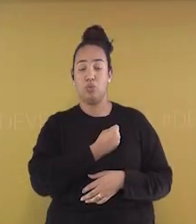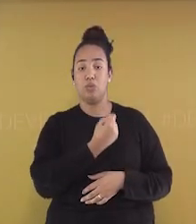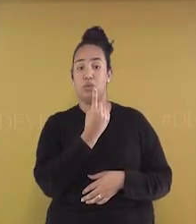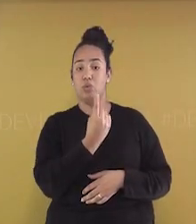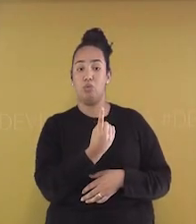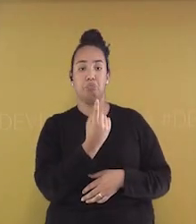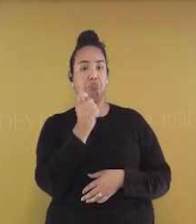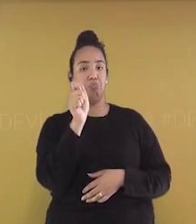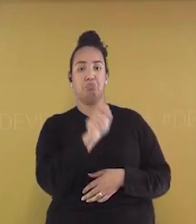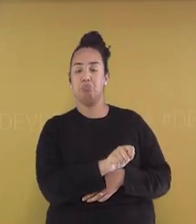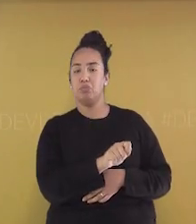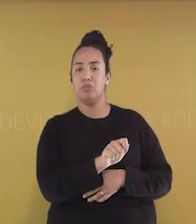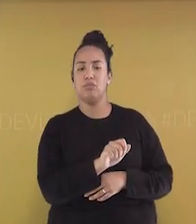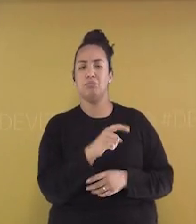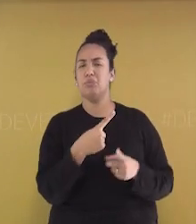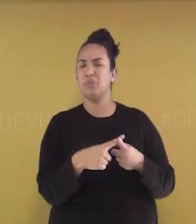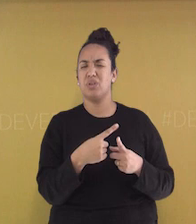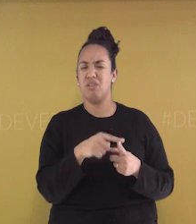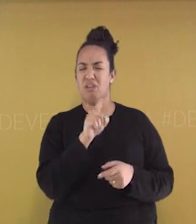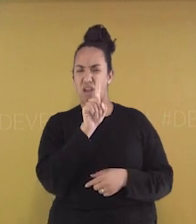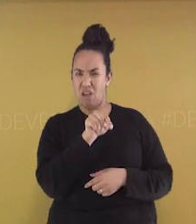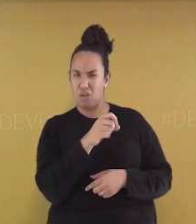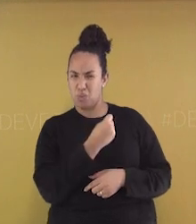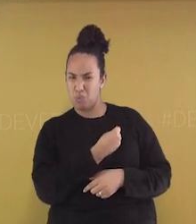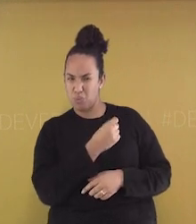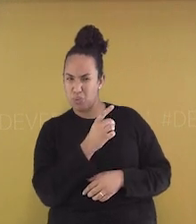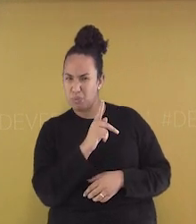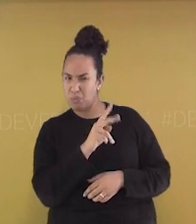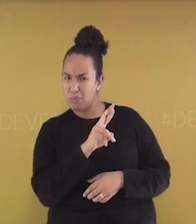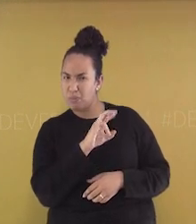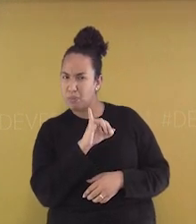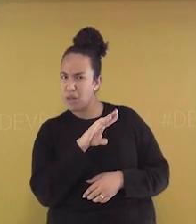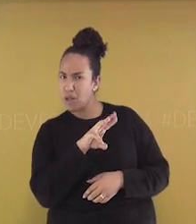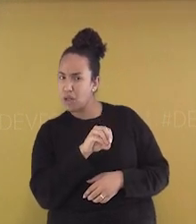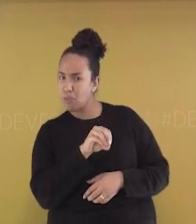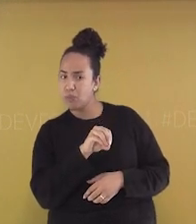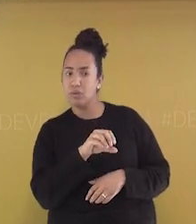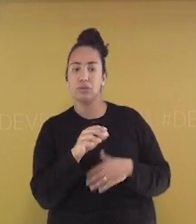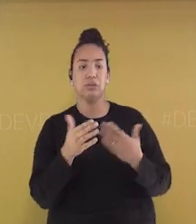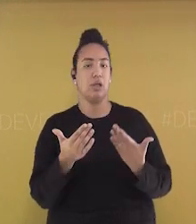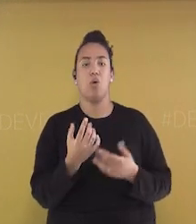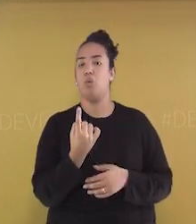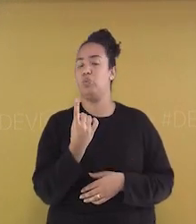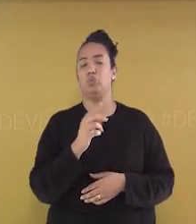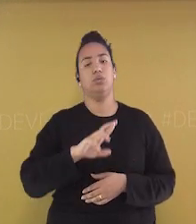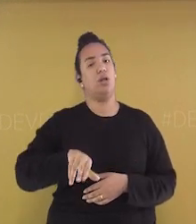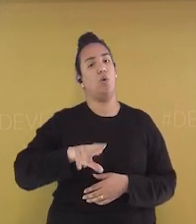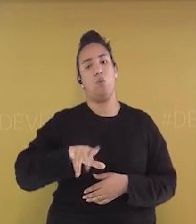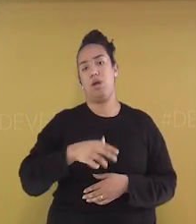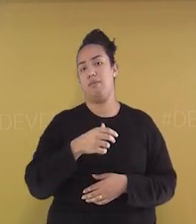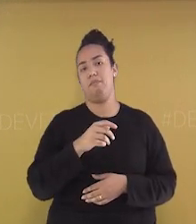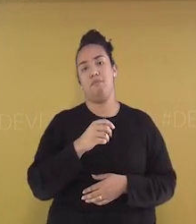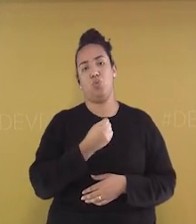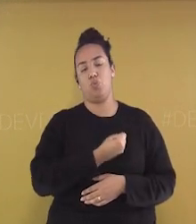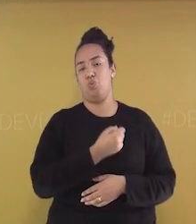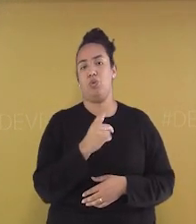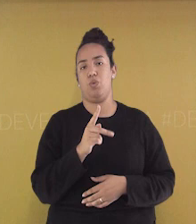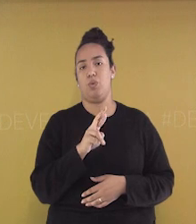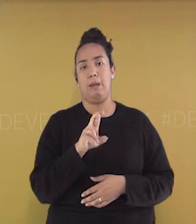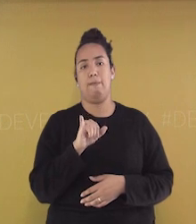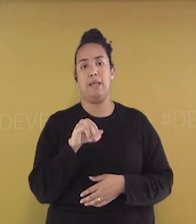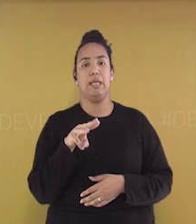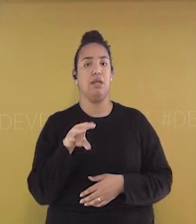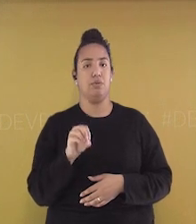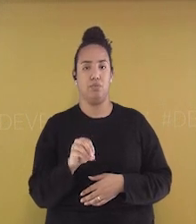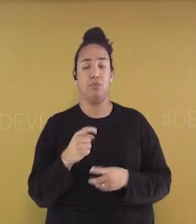primo? O 1 não pode ser considerado número primo, pois para ser número primo precisa ter